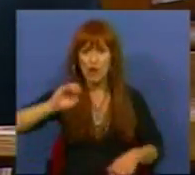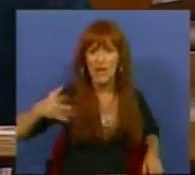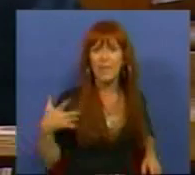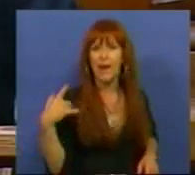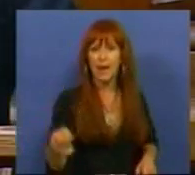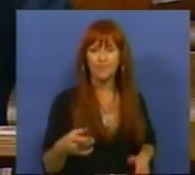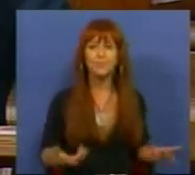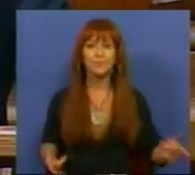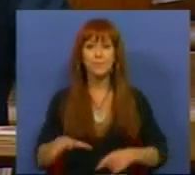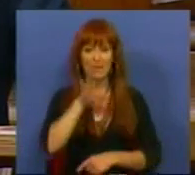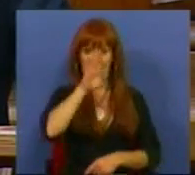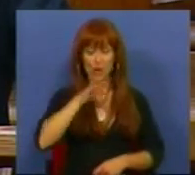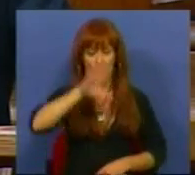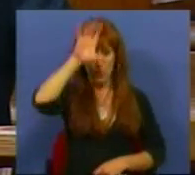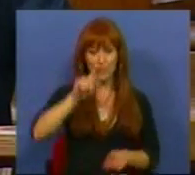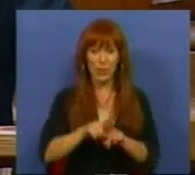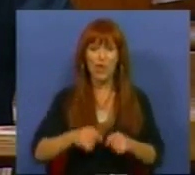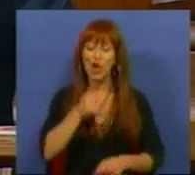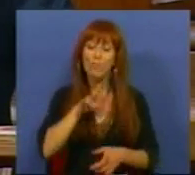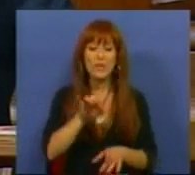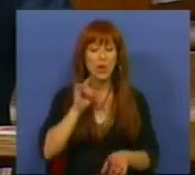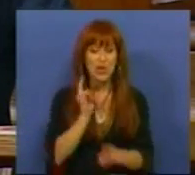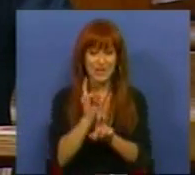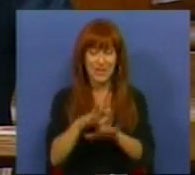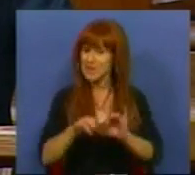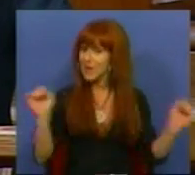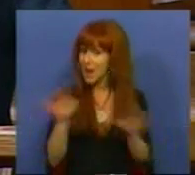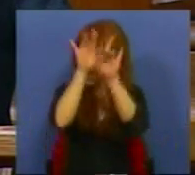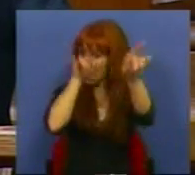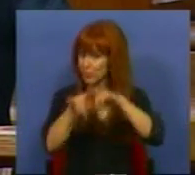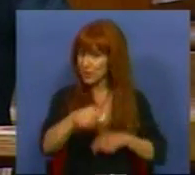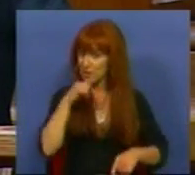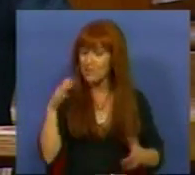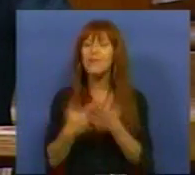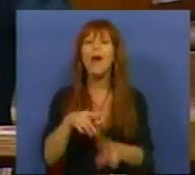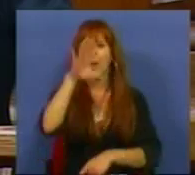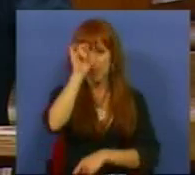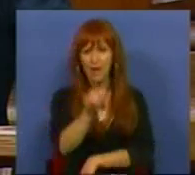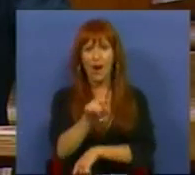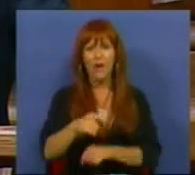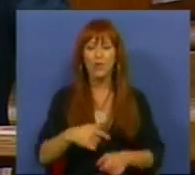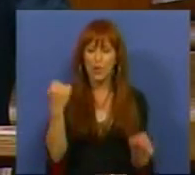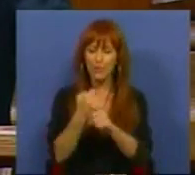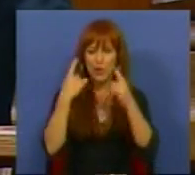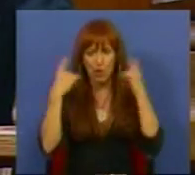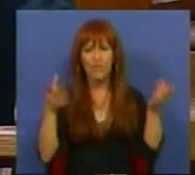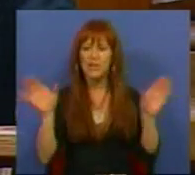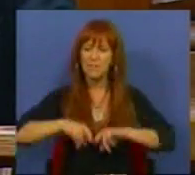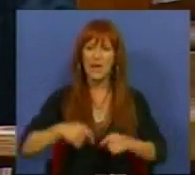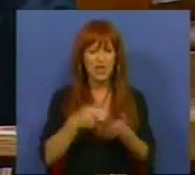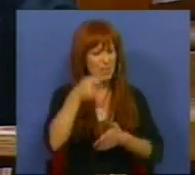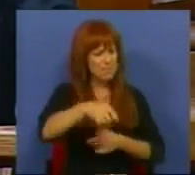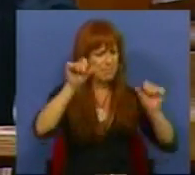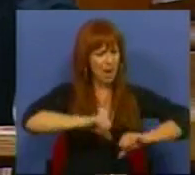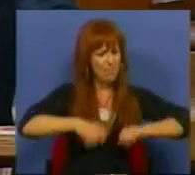OCDE. Se o Governo mantiver as suas opções, ficará clara a política de sacrifícios deste Governo. Os funcionários públicos mais mal pagos